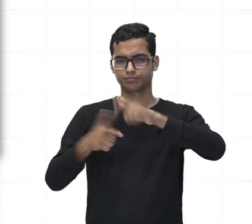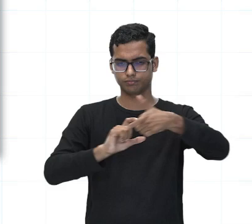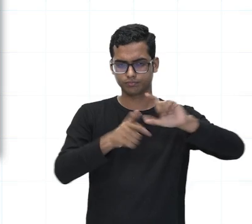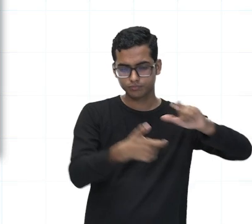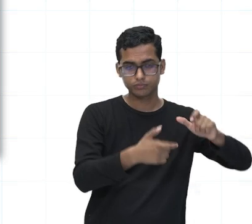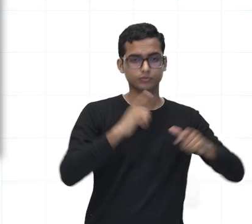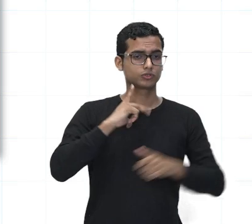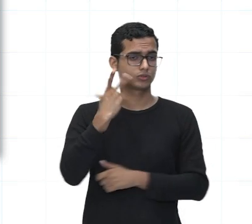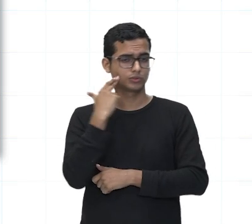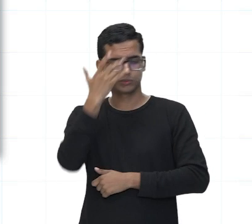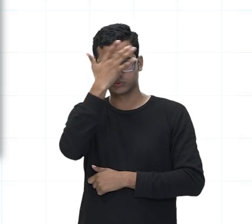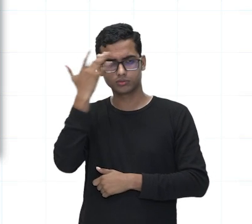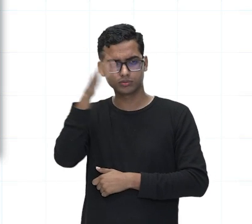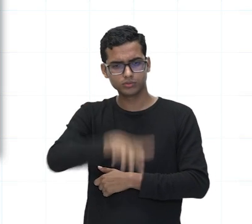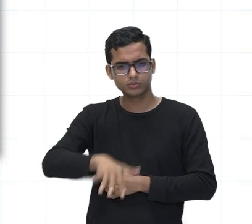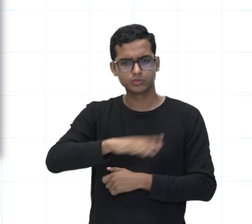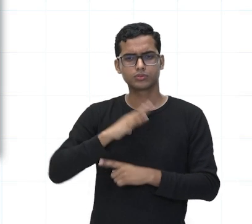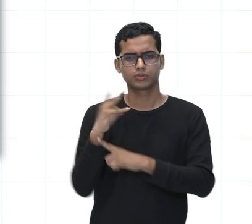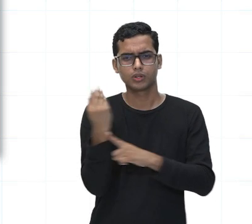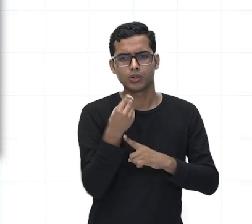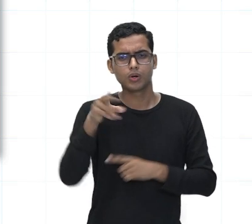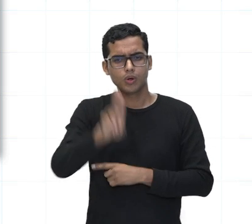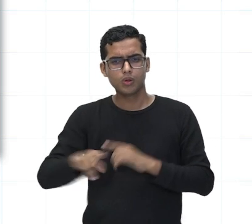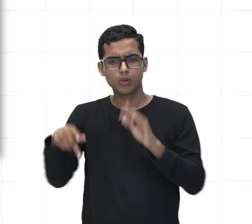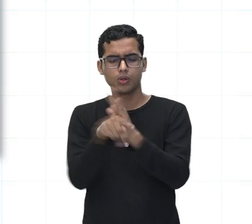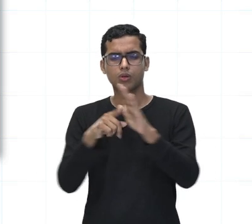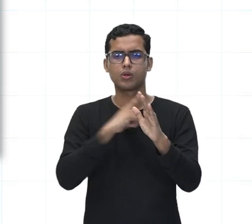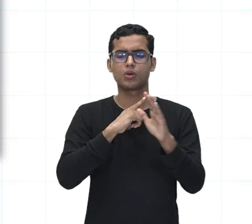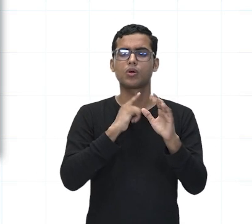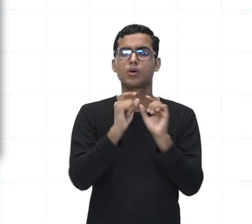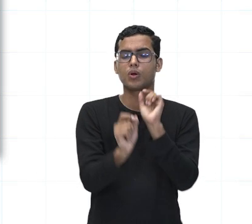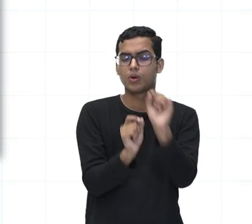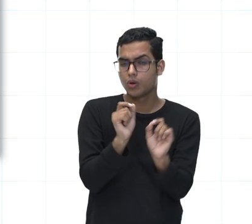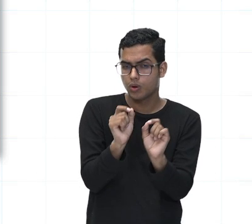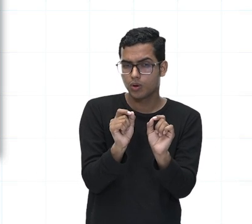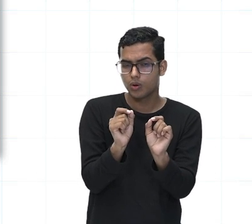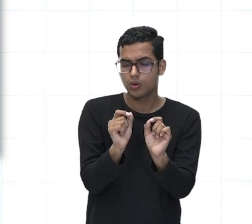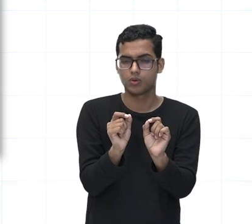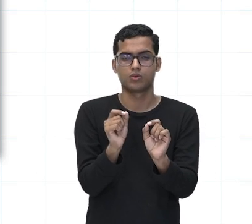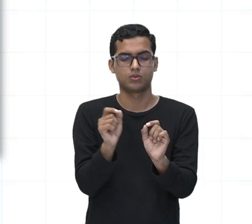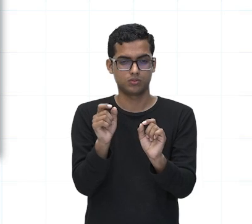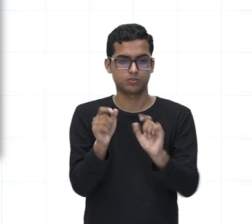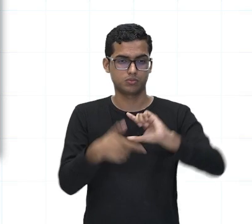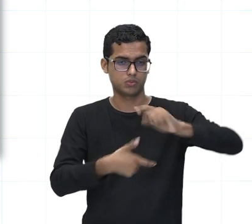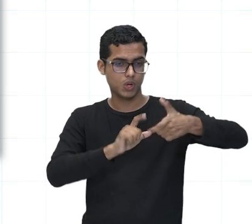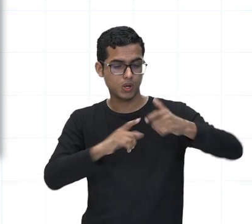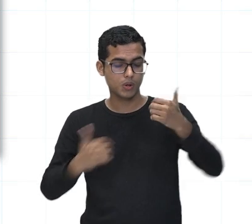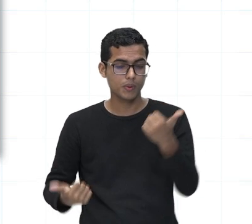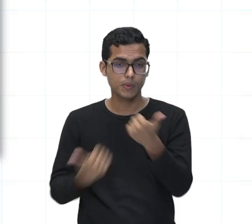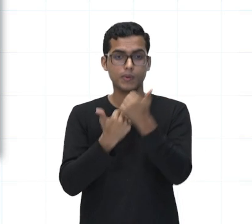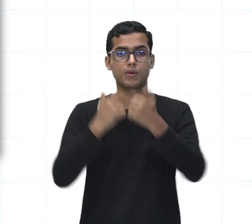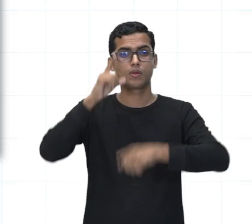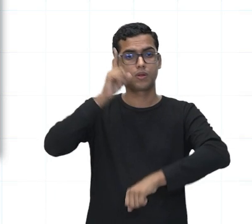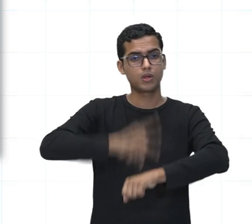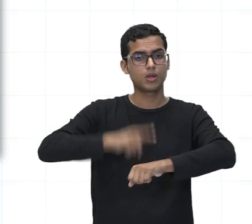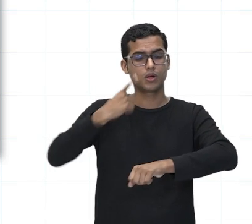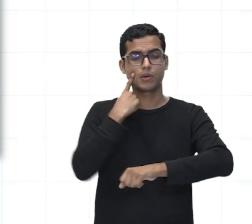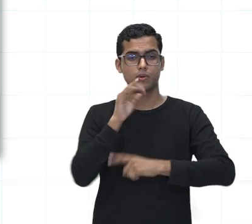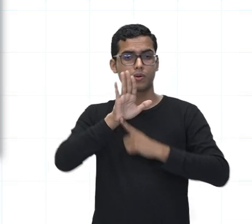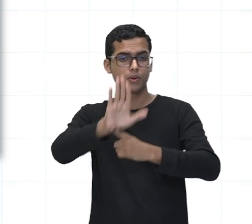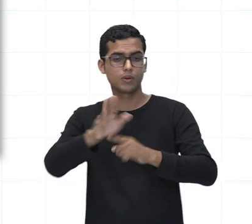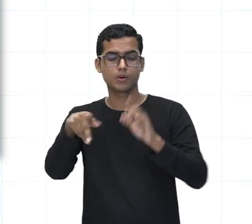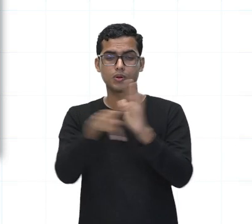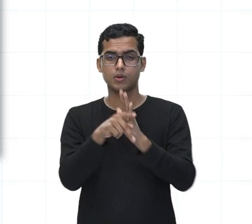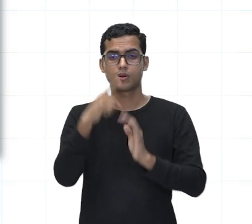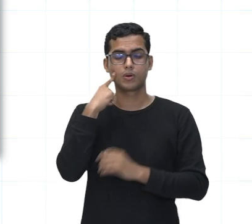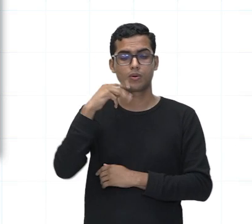os artistas utilizarem a geometria como meio de auxílio para construções, composições e encaixe em suas obras, como é o caso de